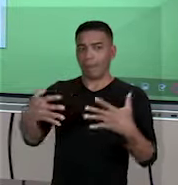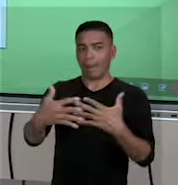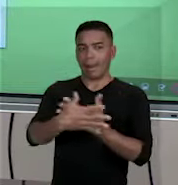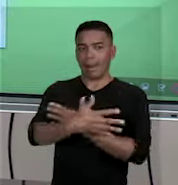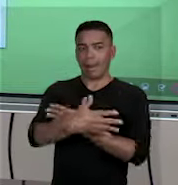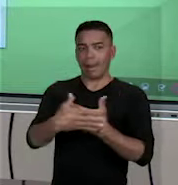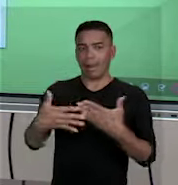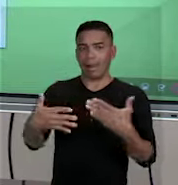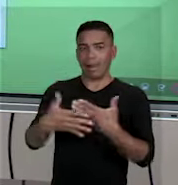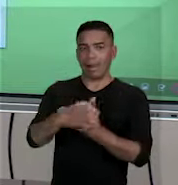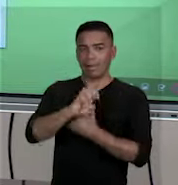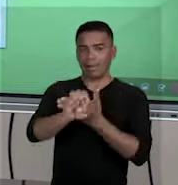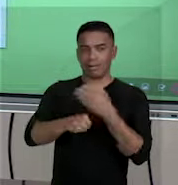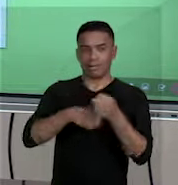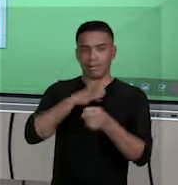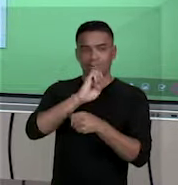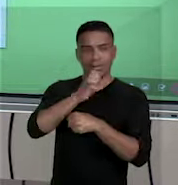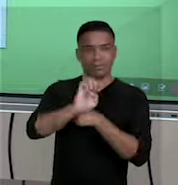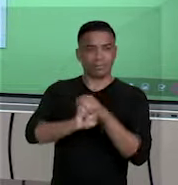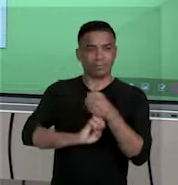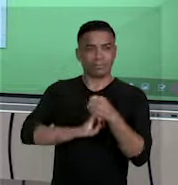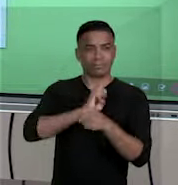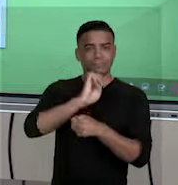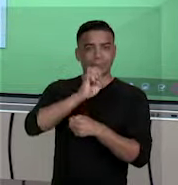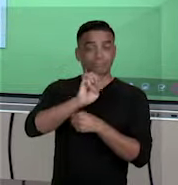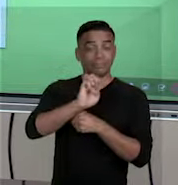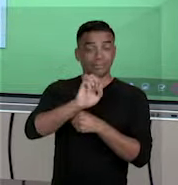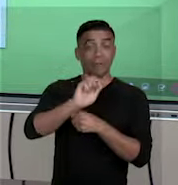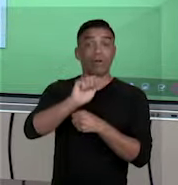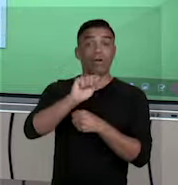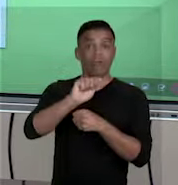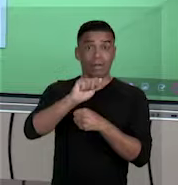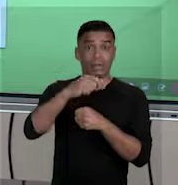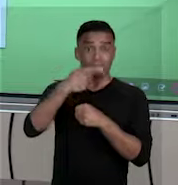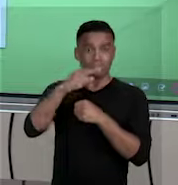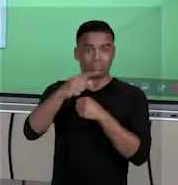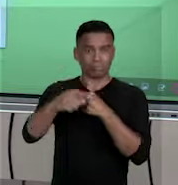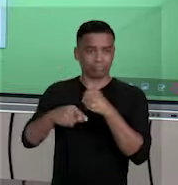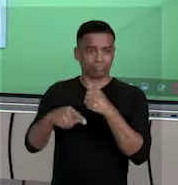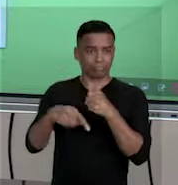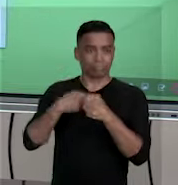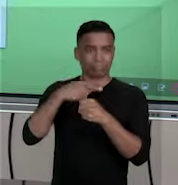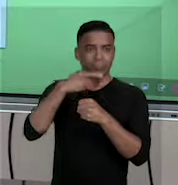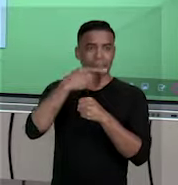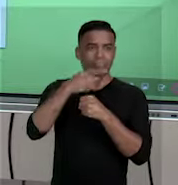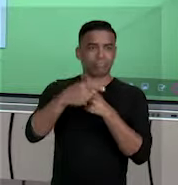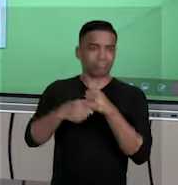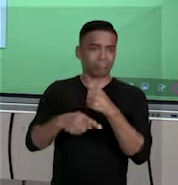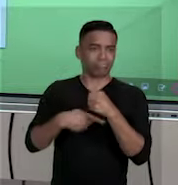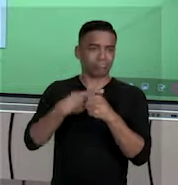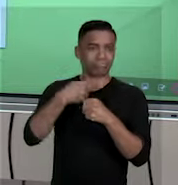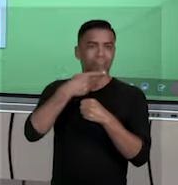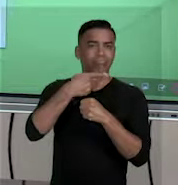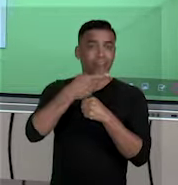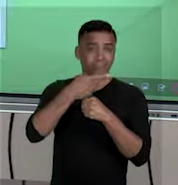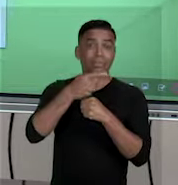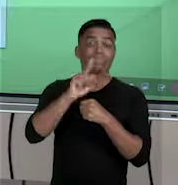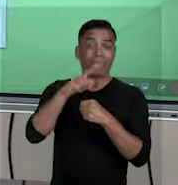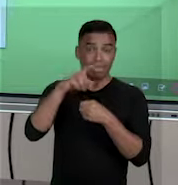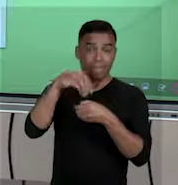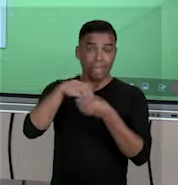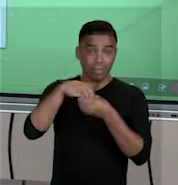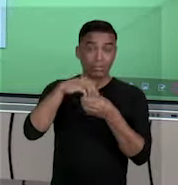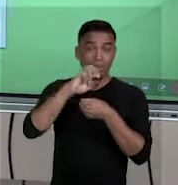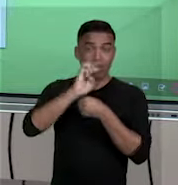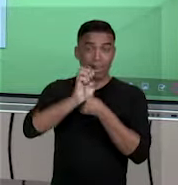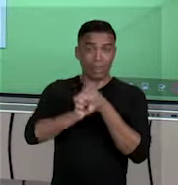outro, de uma forma ordenada. Os átomos, que são a matéria que possui os elétrons, é